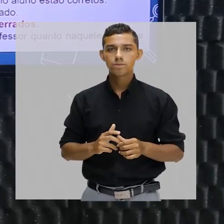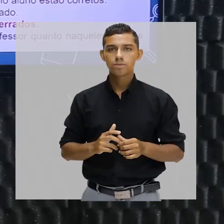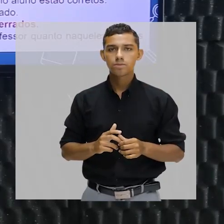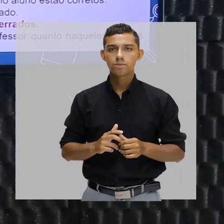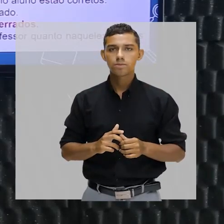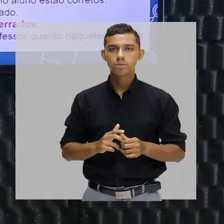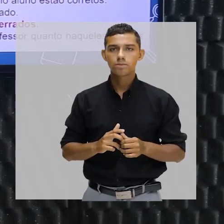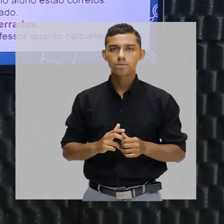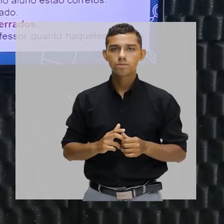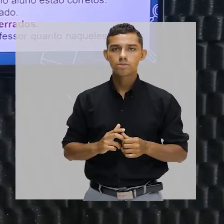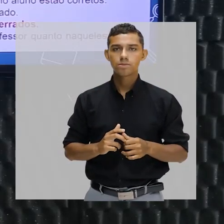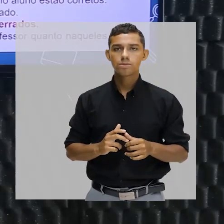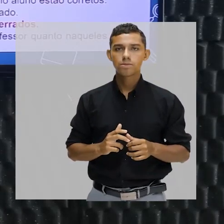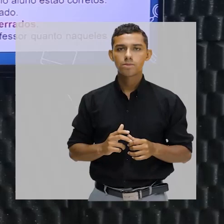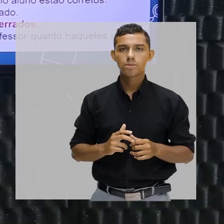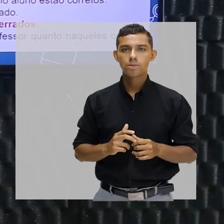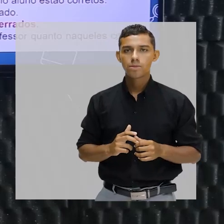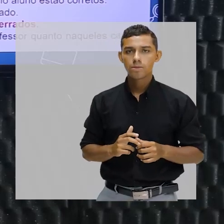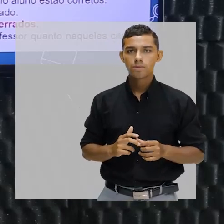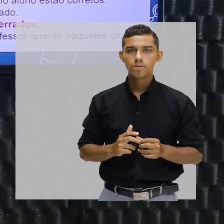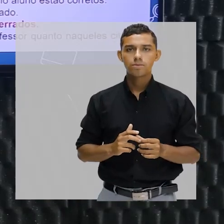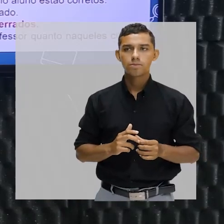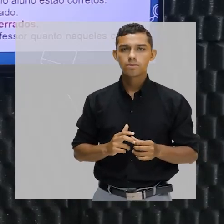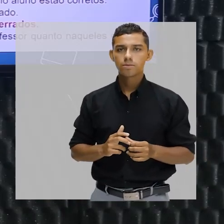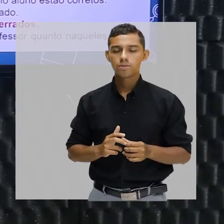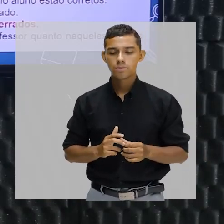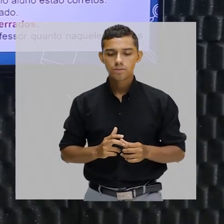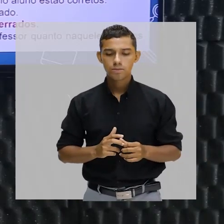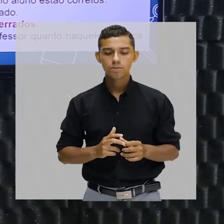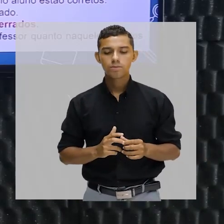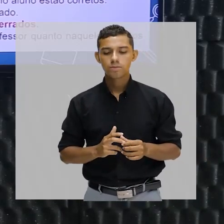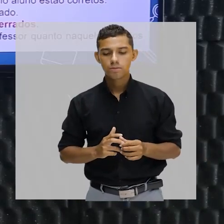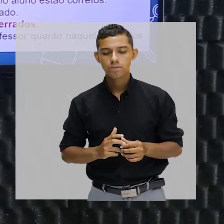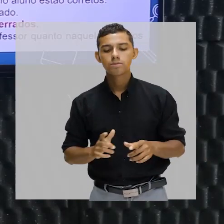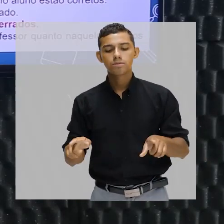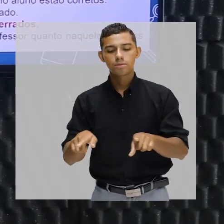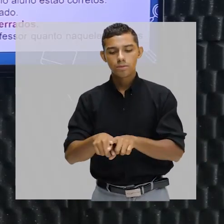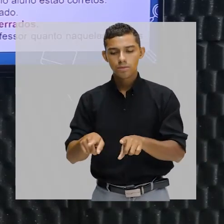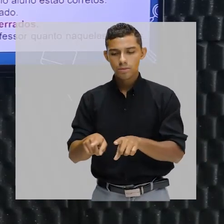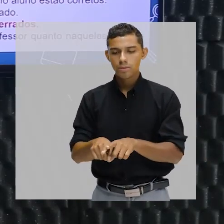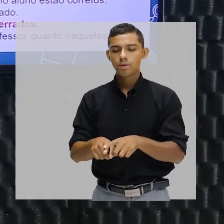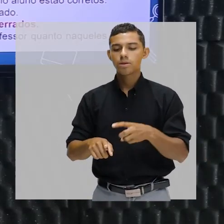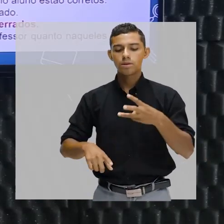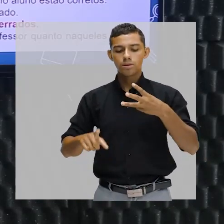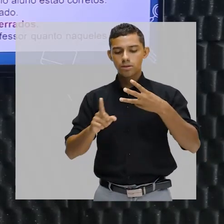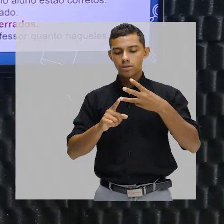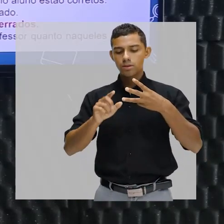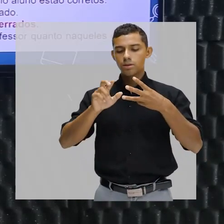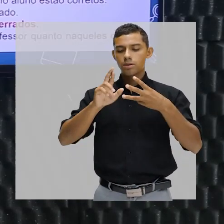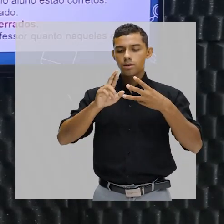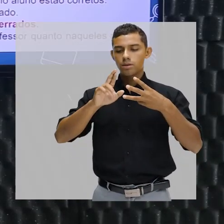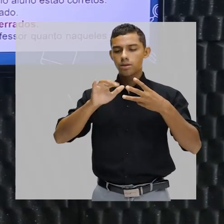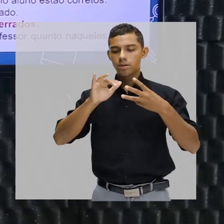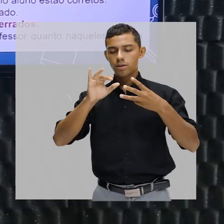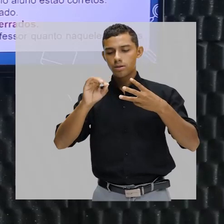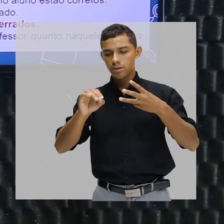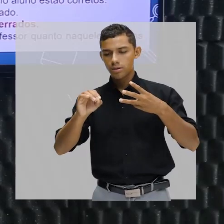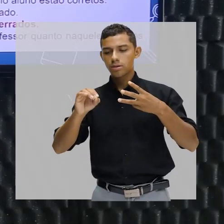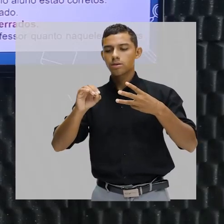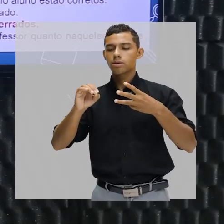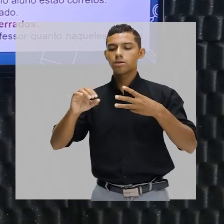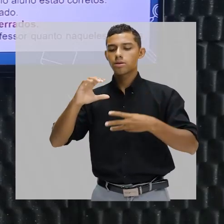é. Tá ok? A mesma coisa são os raios catódicos. Os raios catódicos a gente conta lá naqueles aparelhozinhos